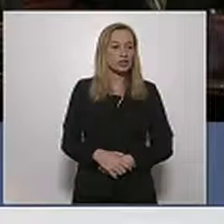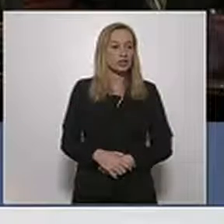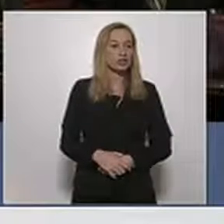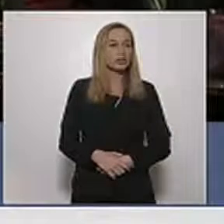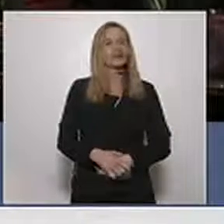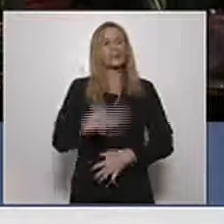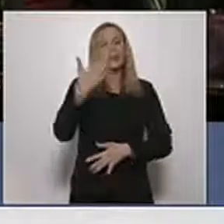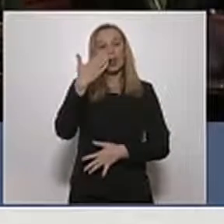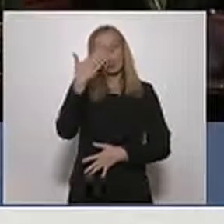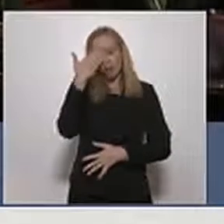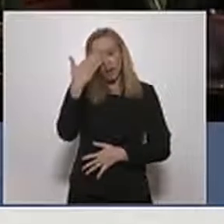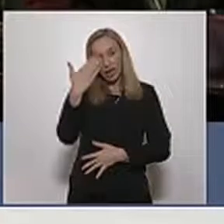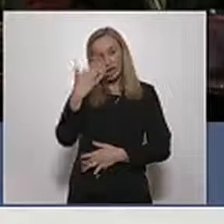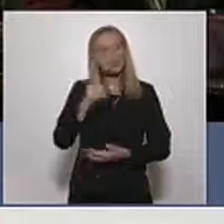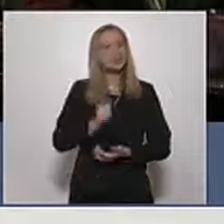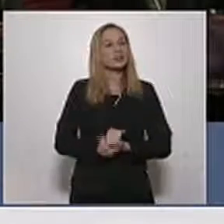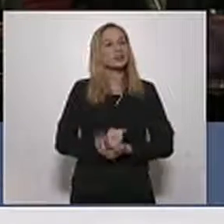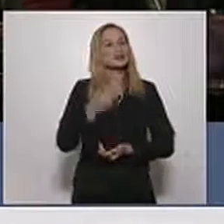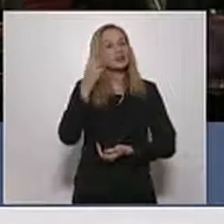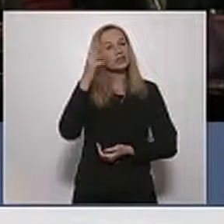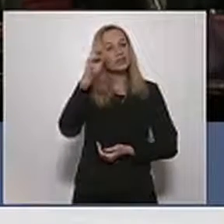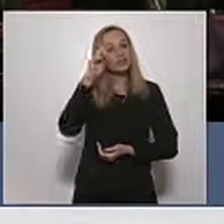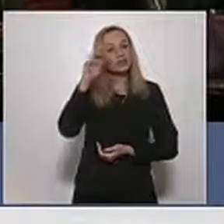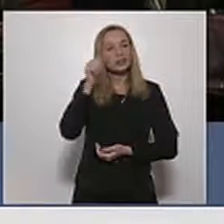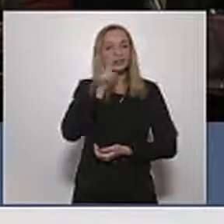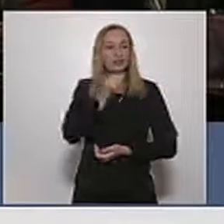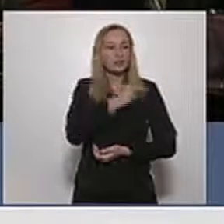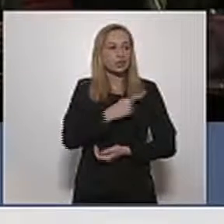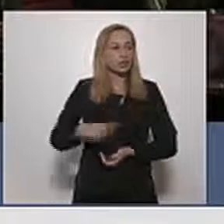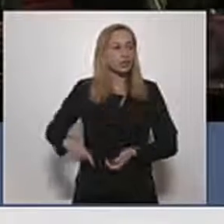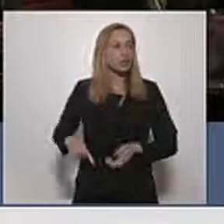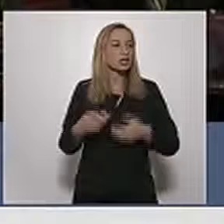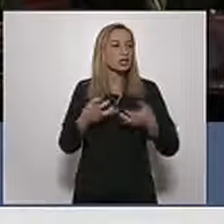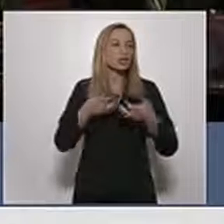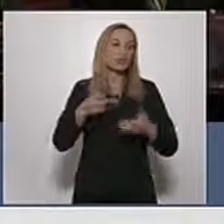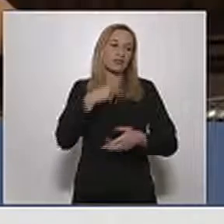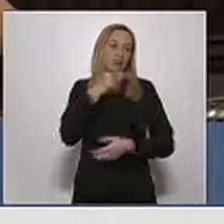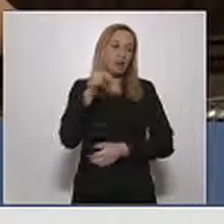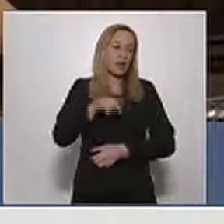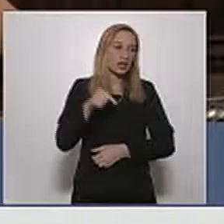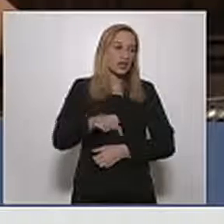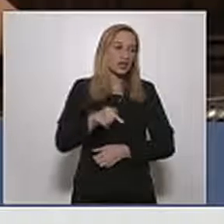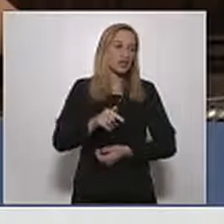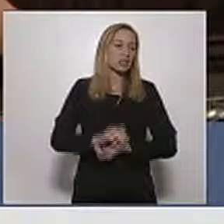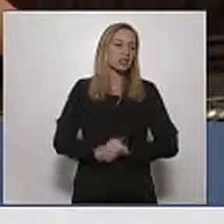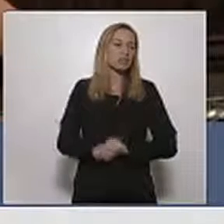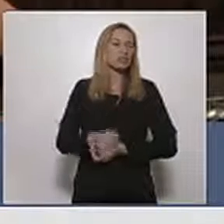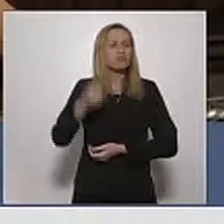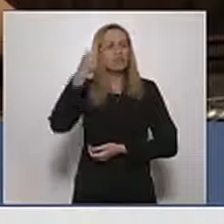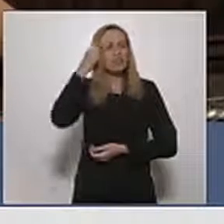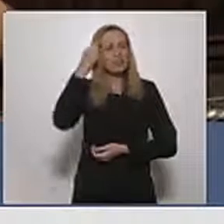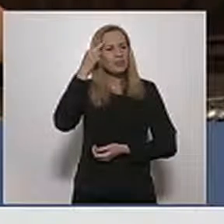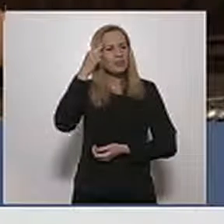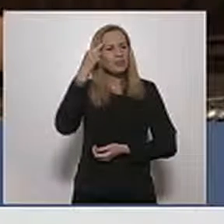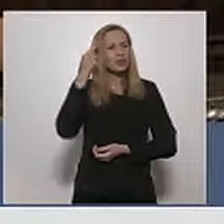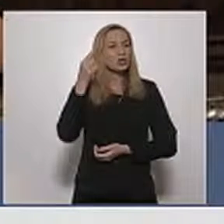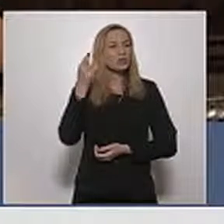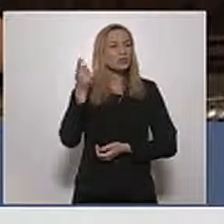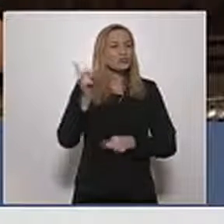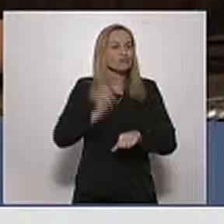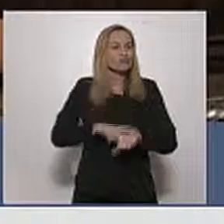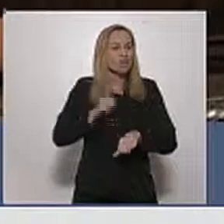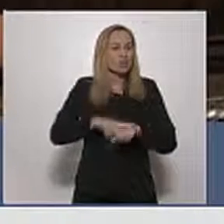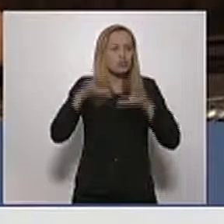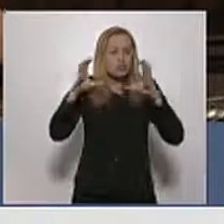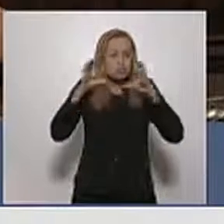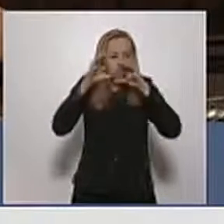Obrigada pela palavra, presidenta. Queria trazer aqui uma reflexão sobre os tempos sombrios que a gente